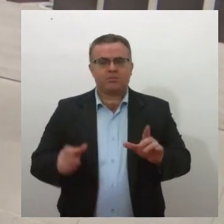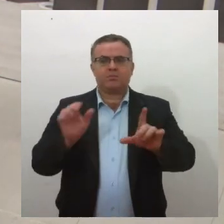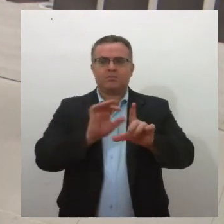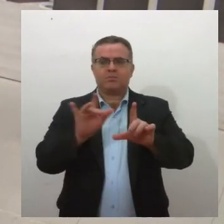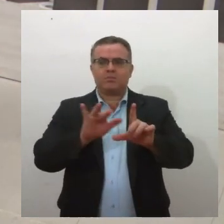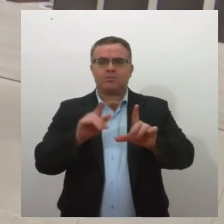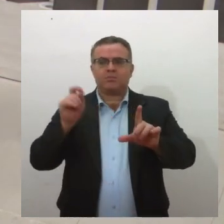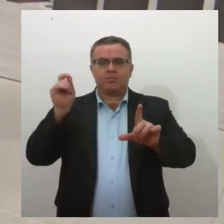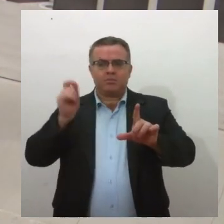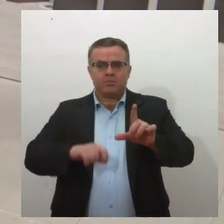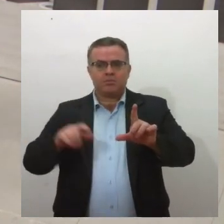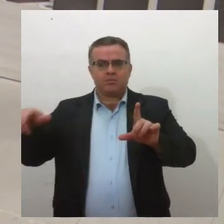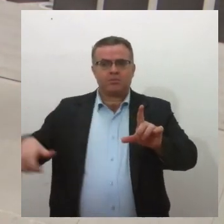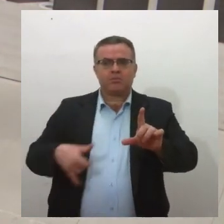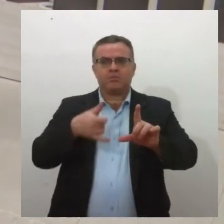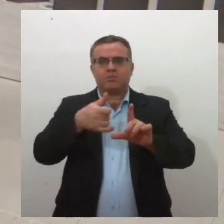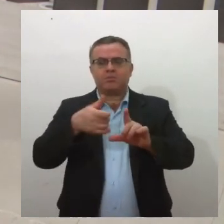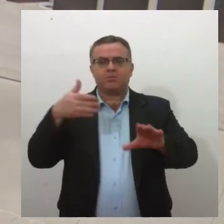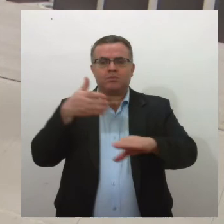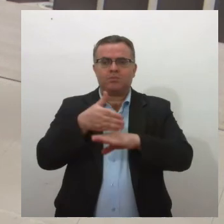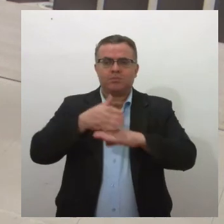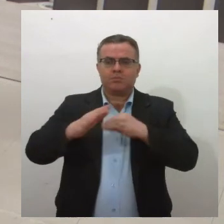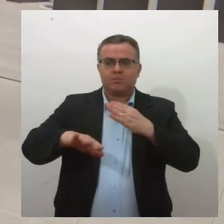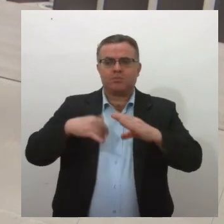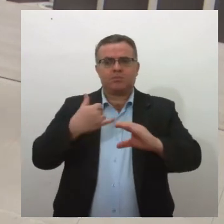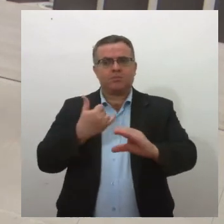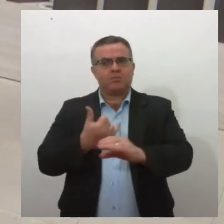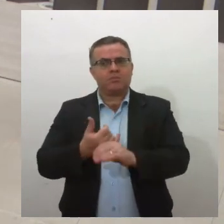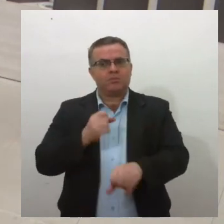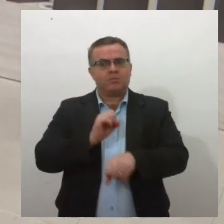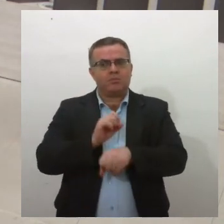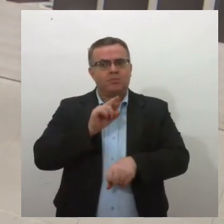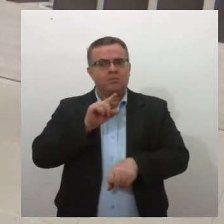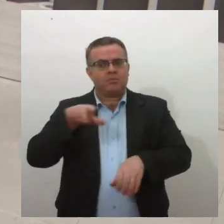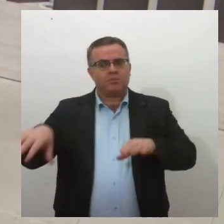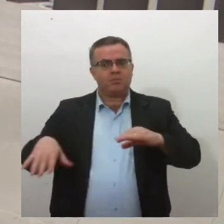tela, você também acessa o nosso canal no YouTube. Daqui a pouco tem Congresso